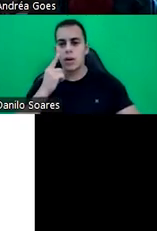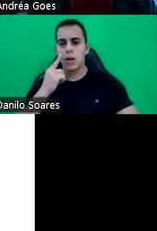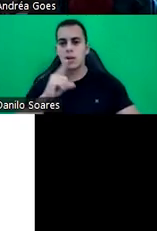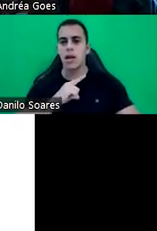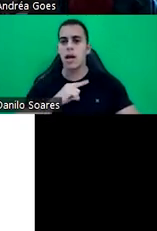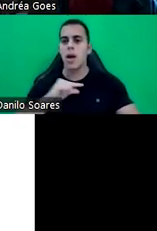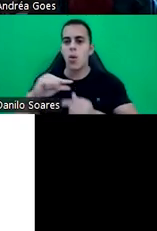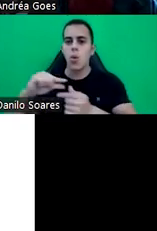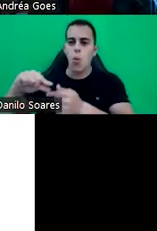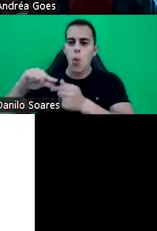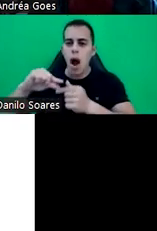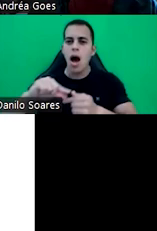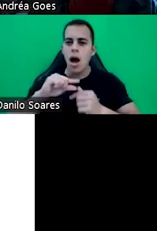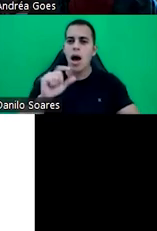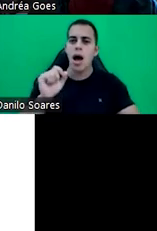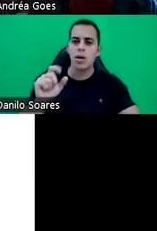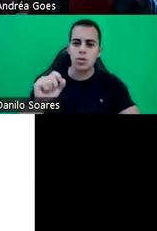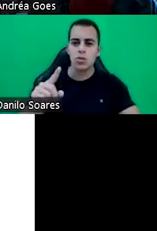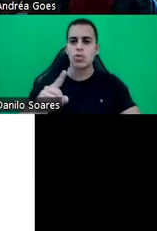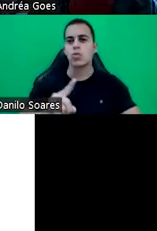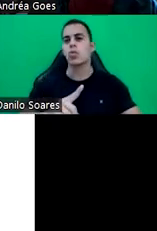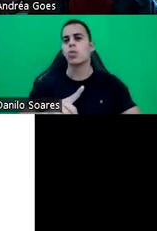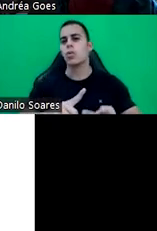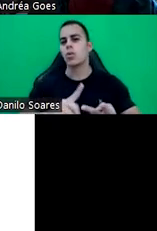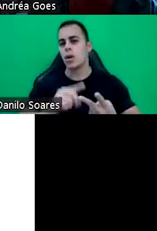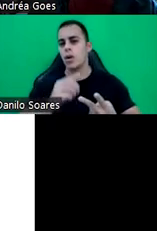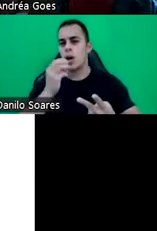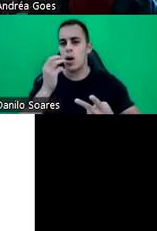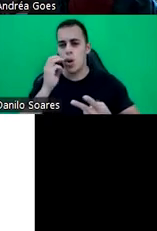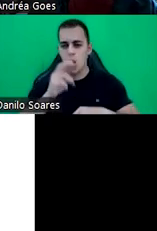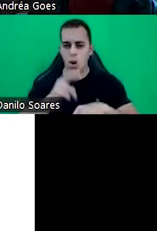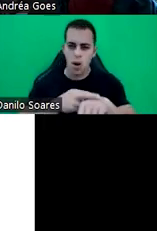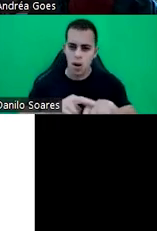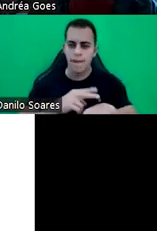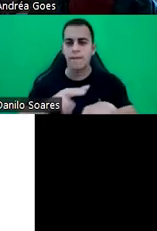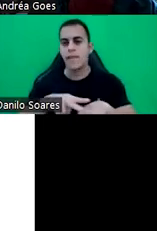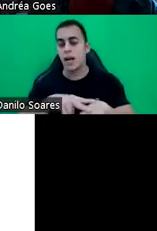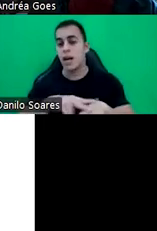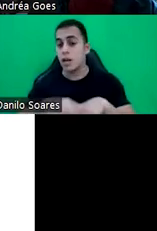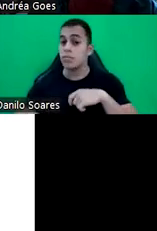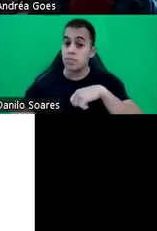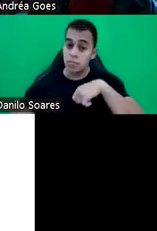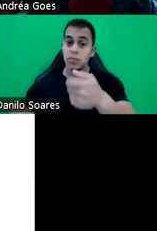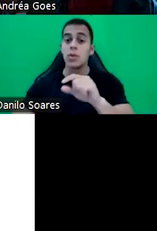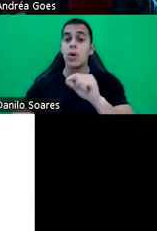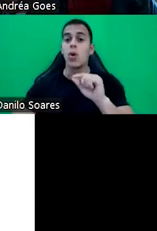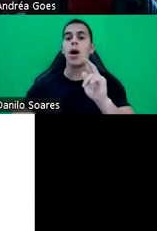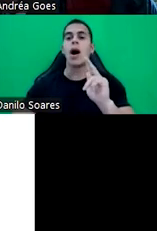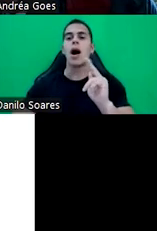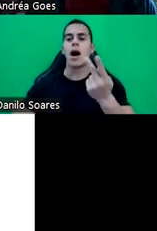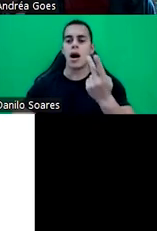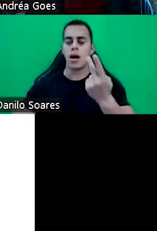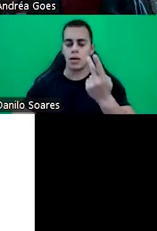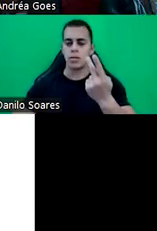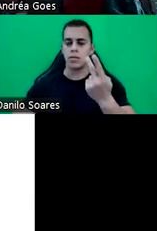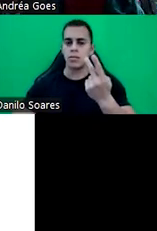quadradinhos, o azul, violeta, azul e verde, né? Então, até esse momento aqui, é isso que a gente chama de substância H. Então, todos